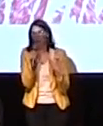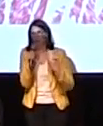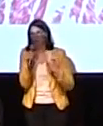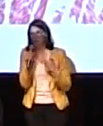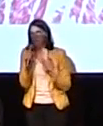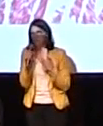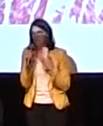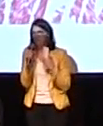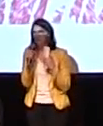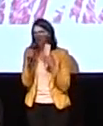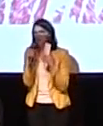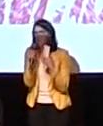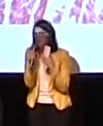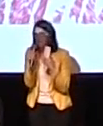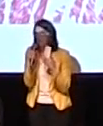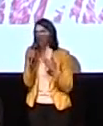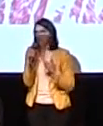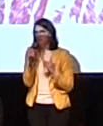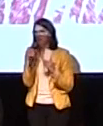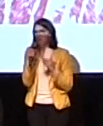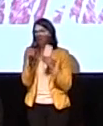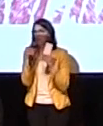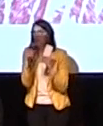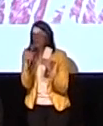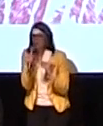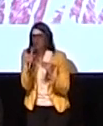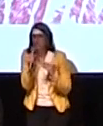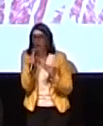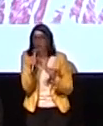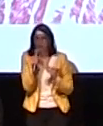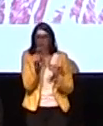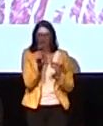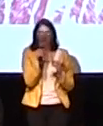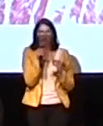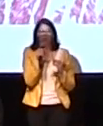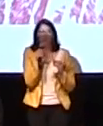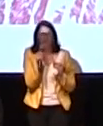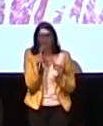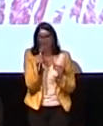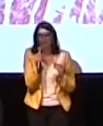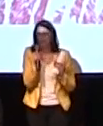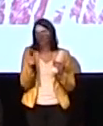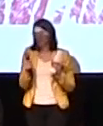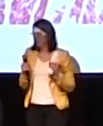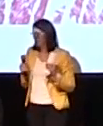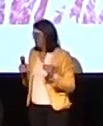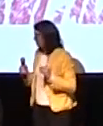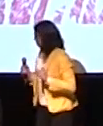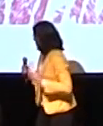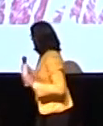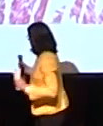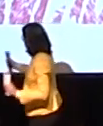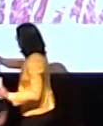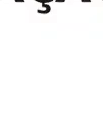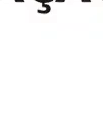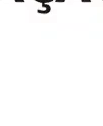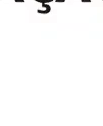da escola. Né? A gente precisa disso. Precisa de coração e de alma na educação. Obrigada. Obrigada.